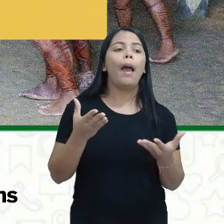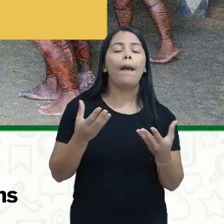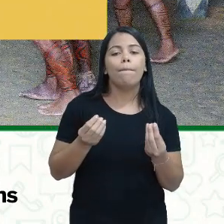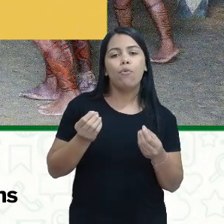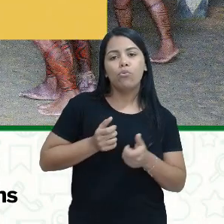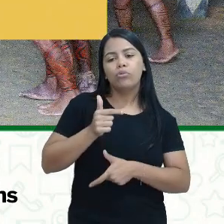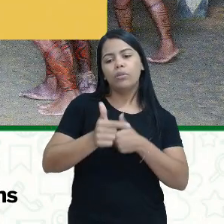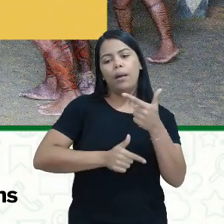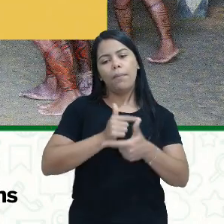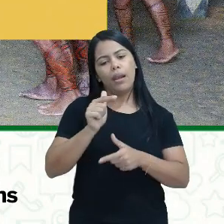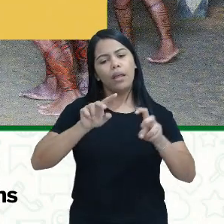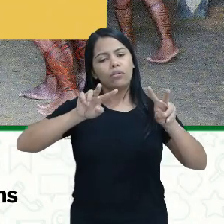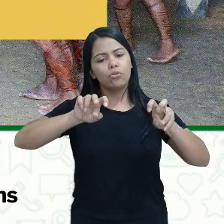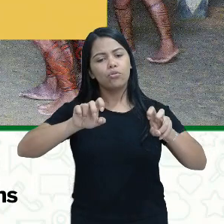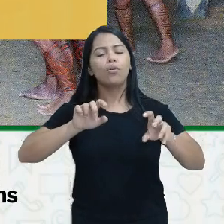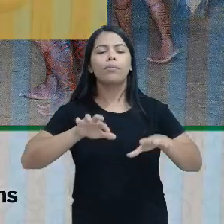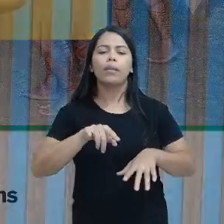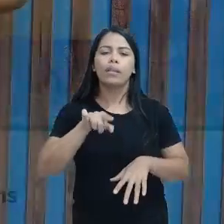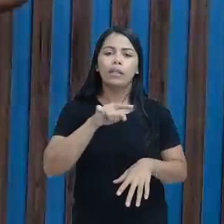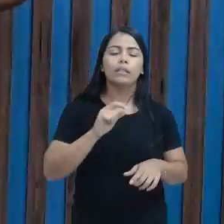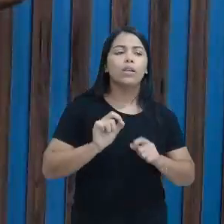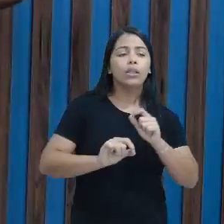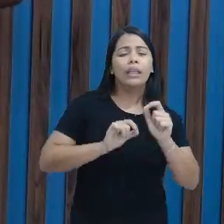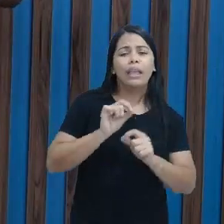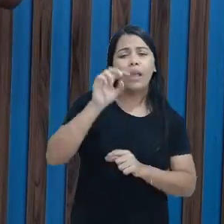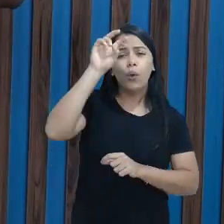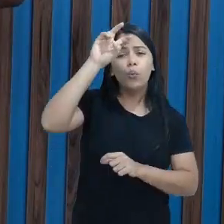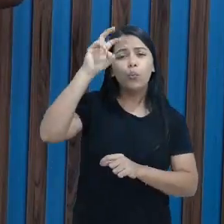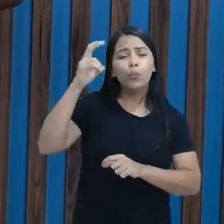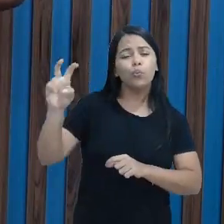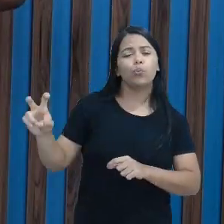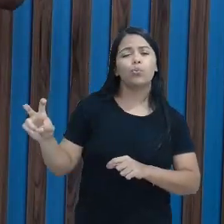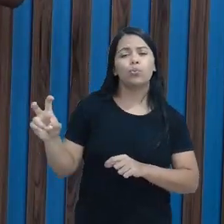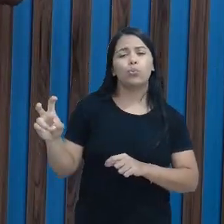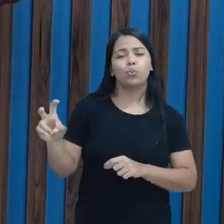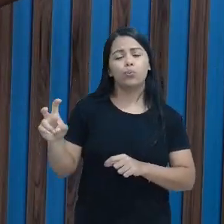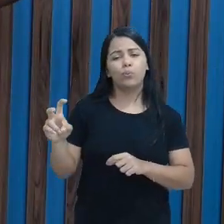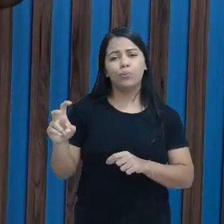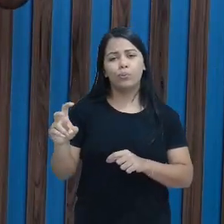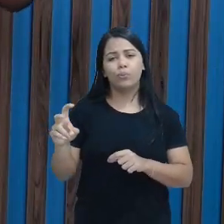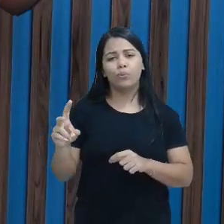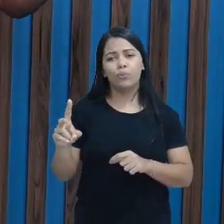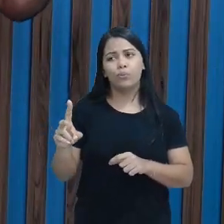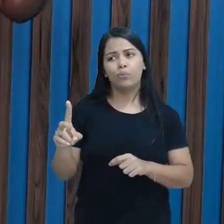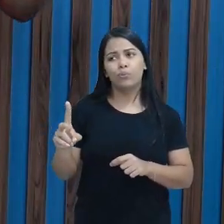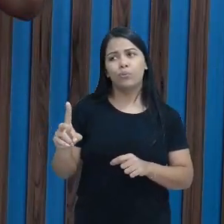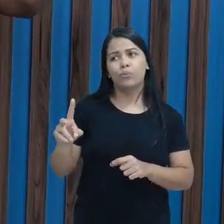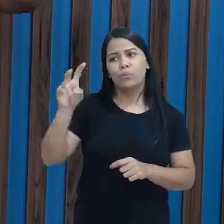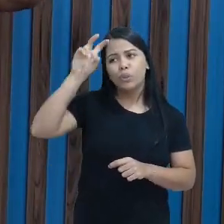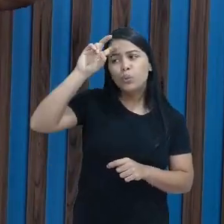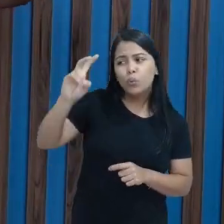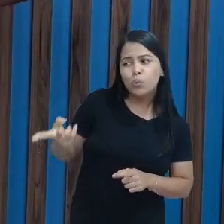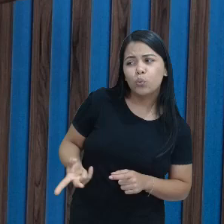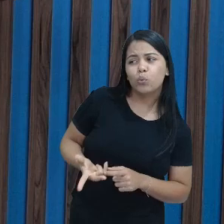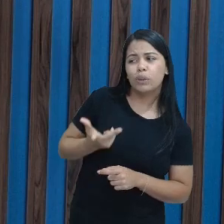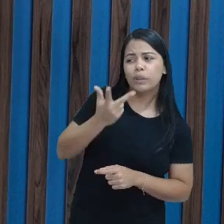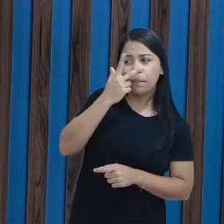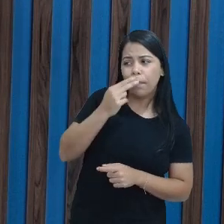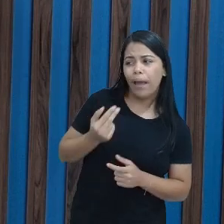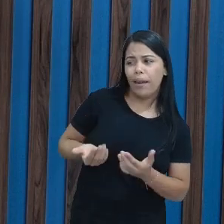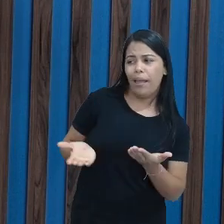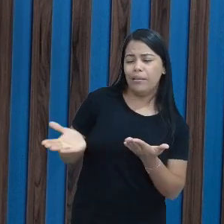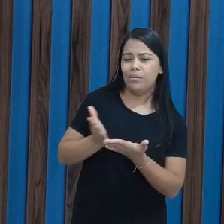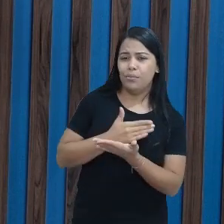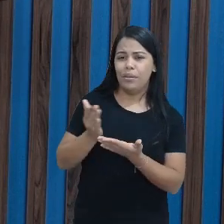imaginário social, que é justamente aquelas culturas que são ali, que aparece um livro, ou uma contação